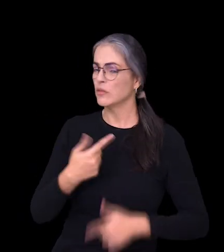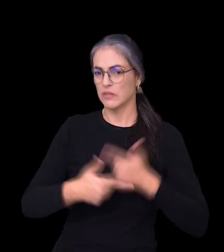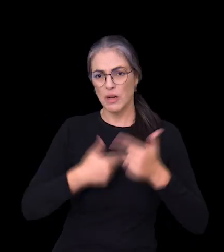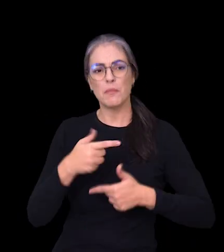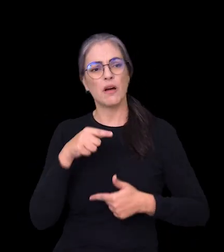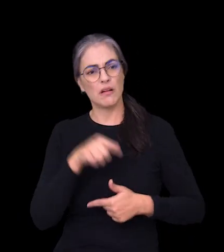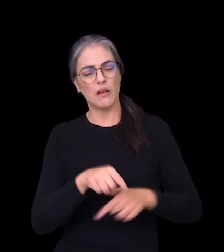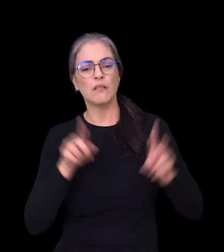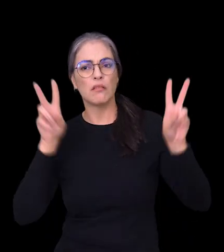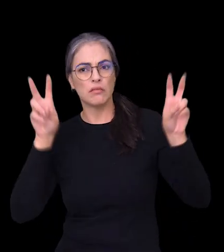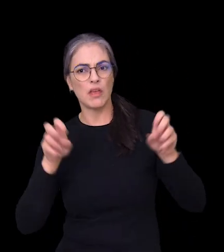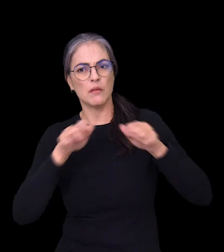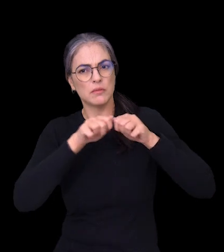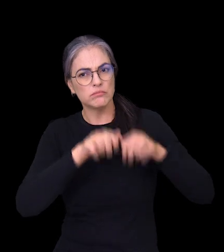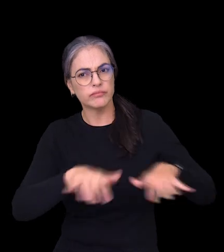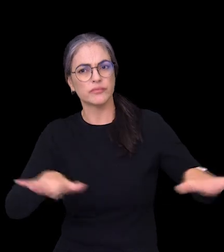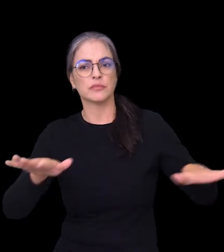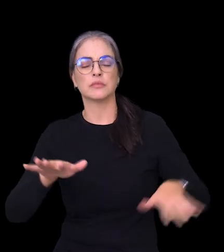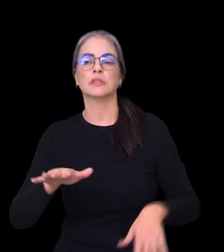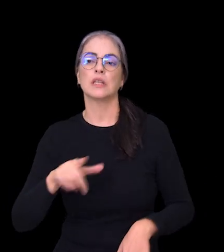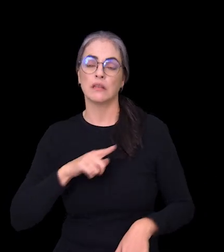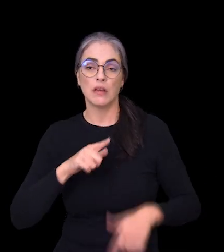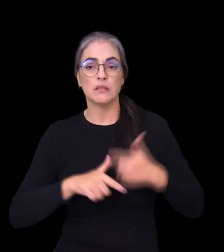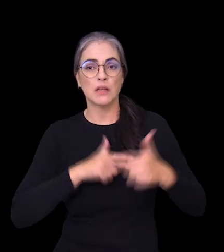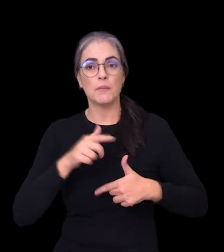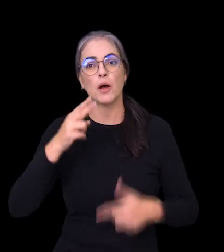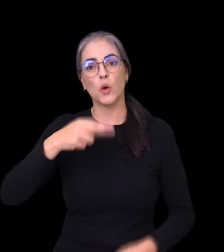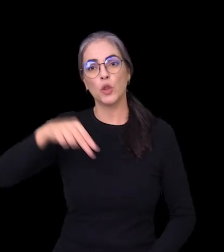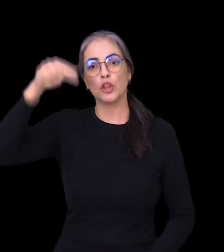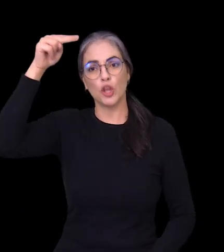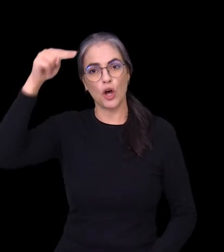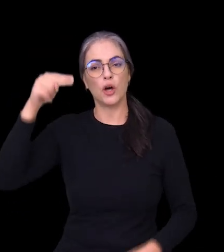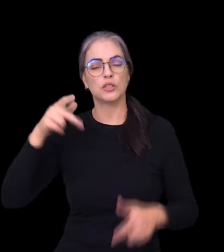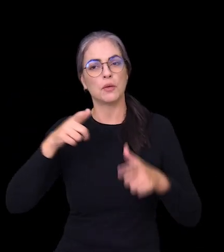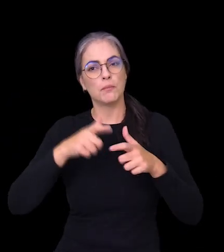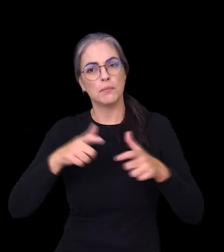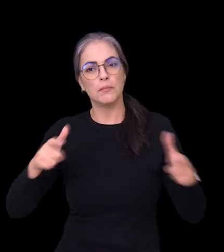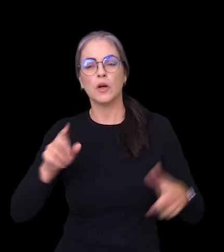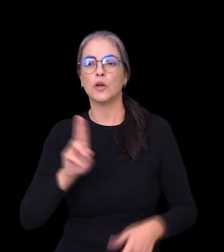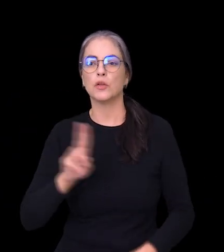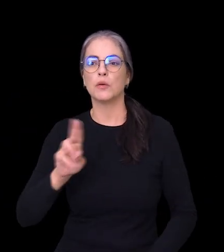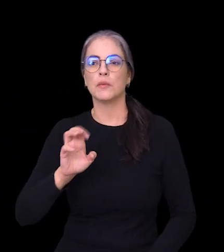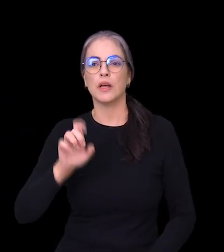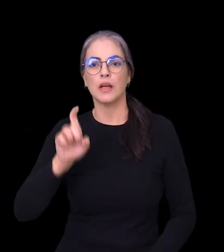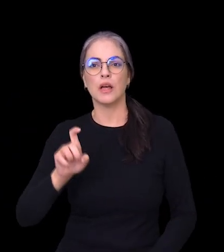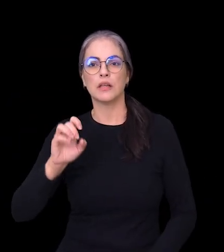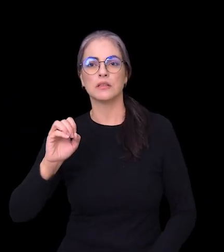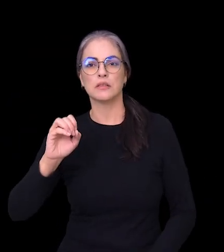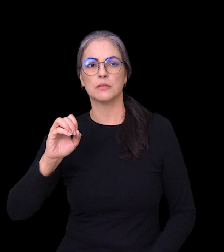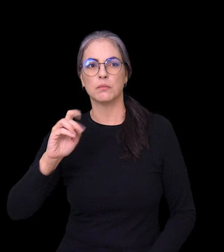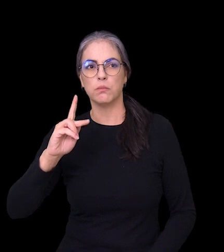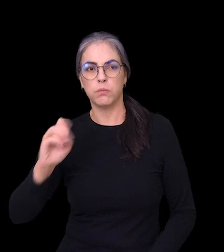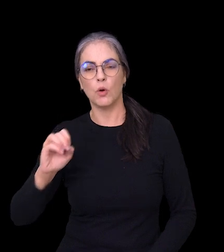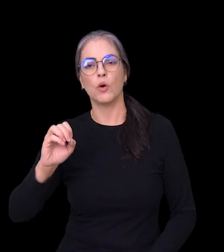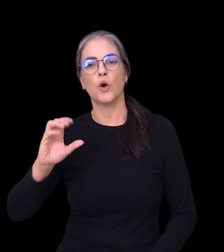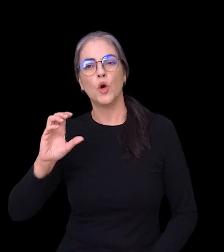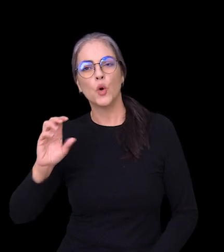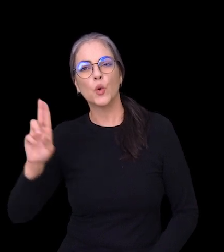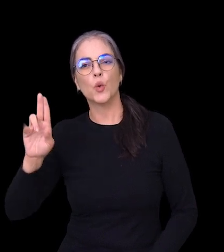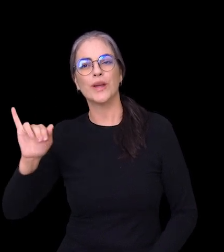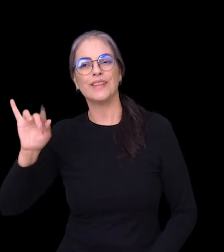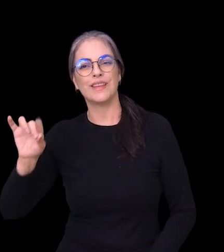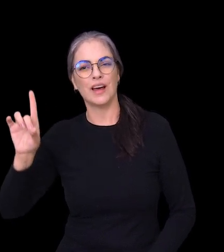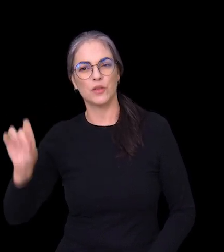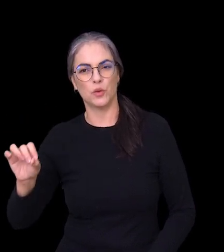uma iniciativa no Norte, está sendo expandida, que chama Expo do Cuidado, que traz uma